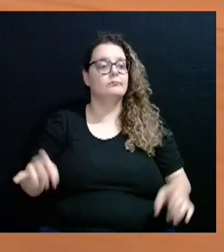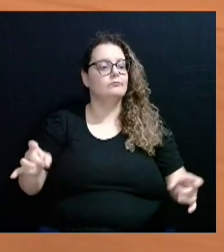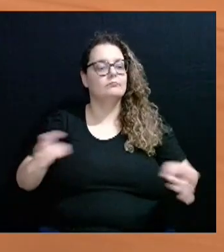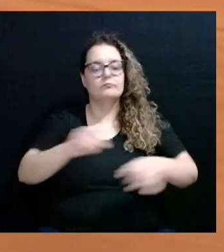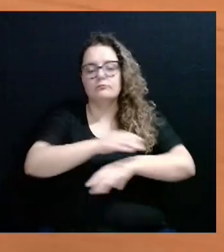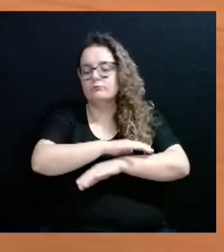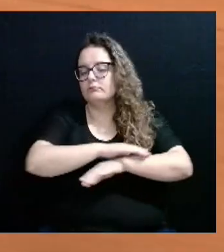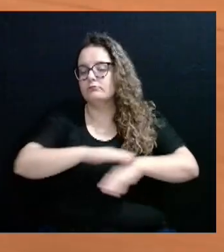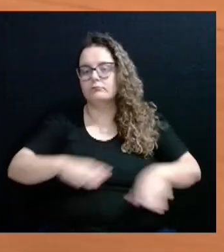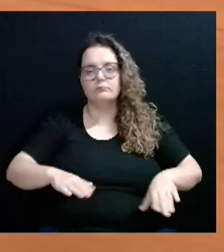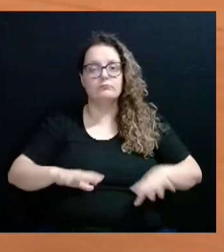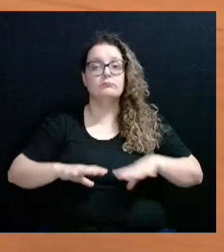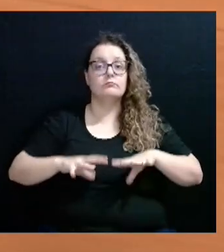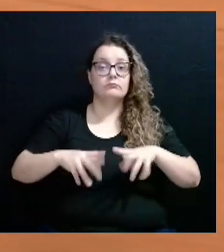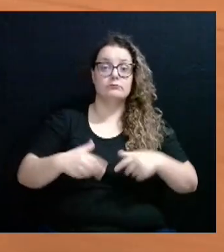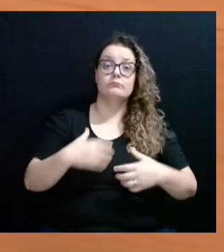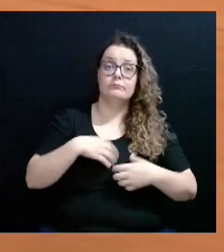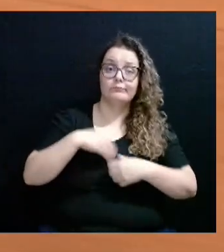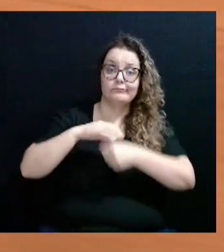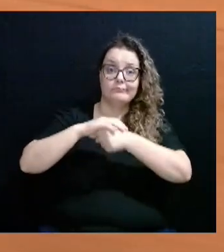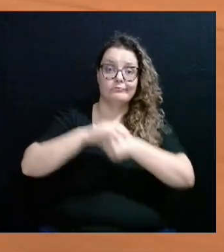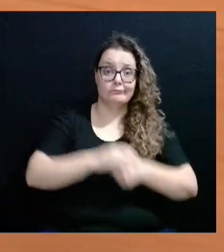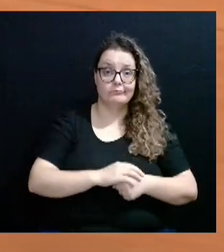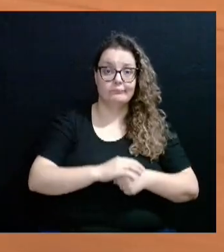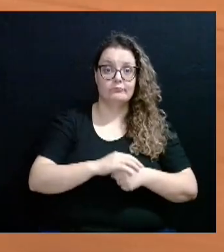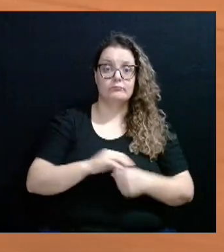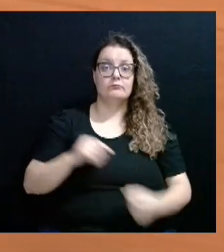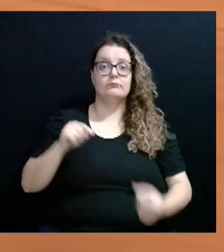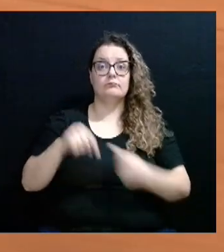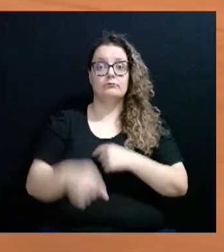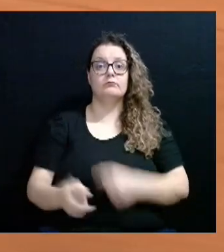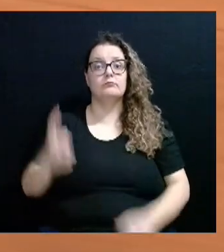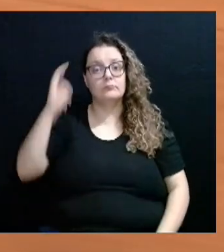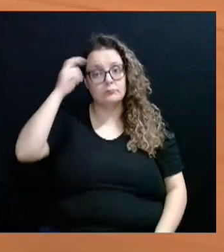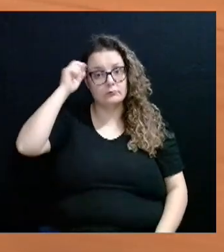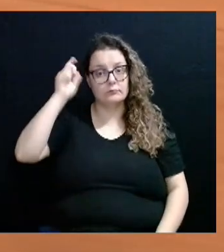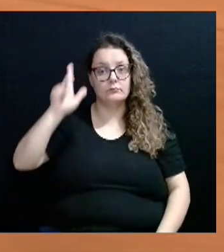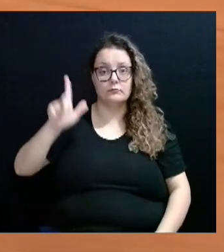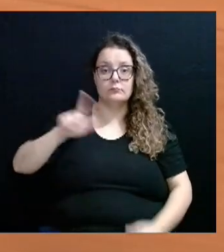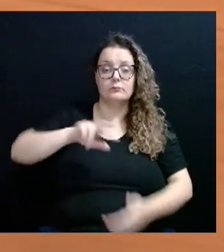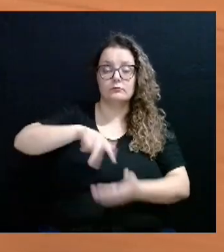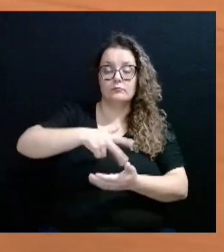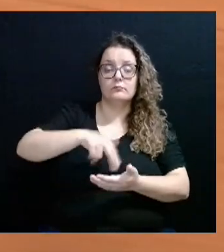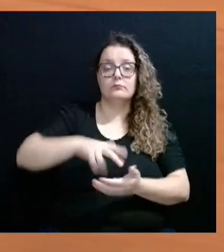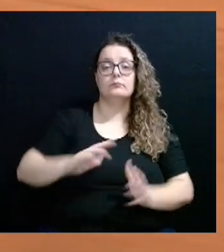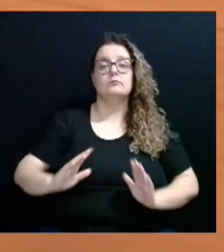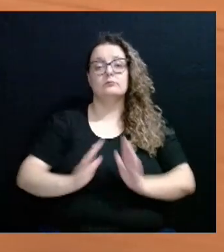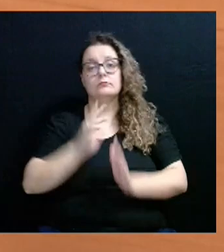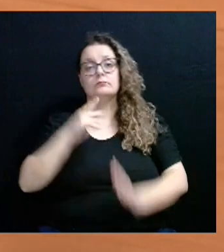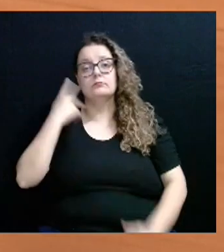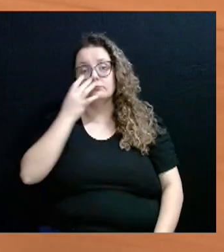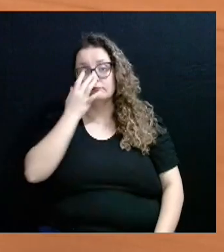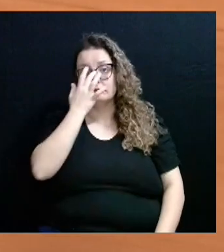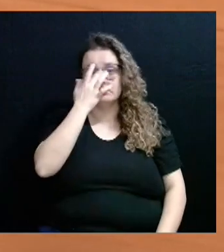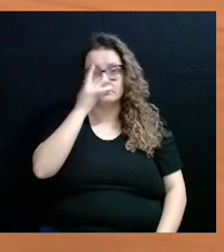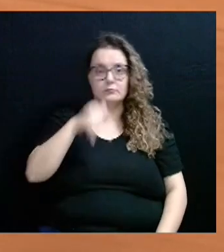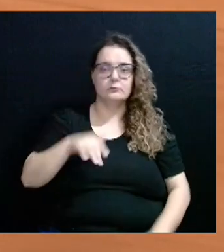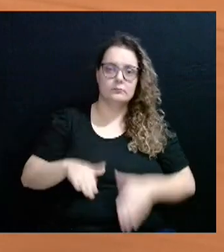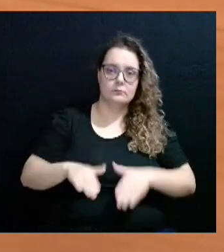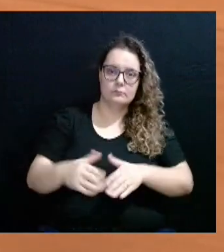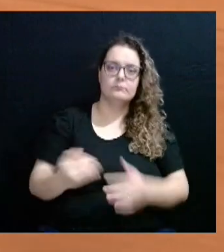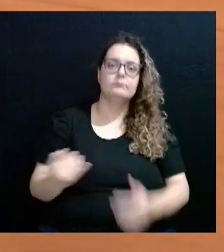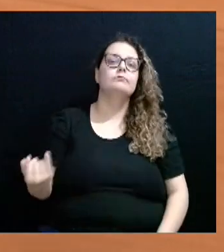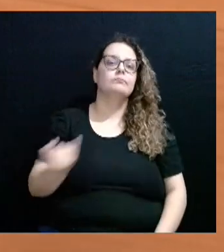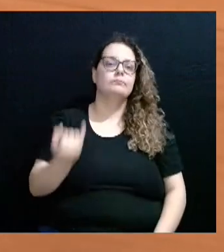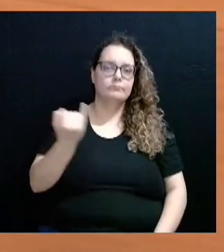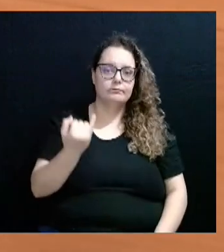toda forma de opressão contra a cultura hip-hop. Então, essa frente parlamentar, ela é um passo gigantesco e bem importante